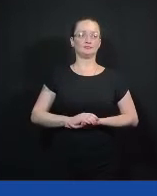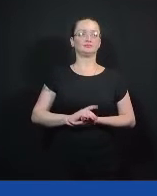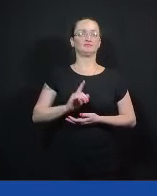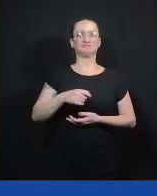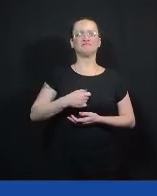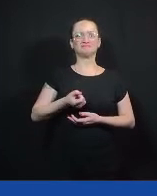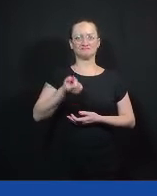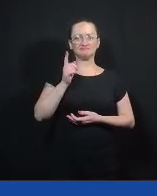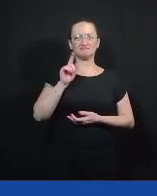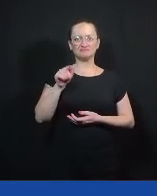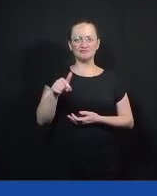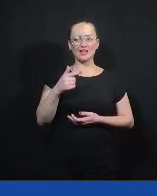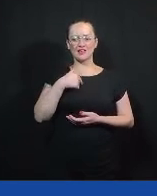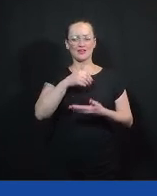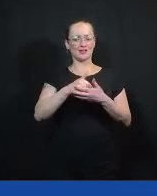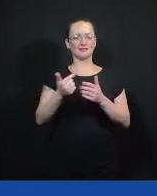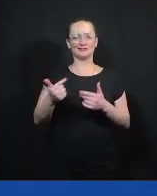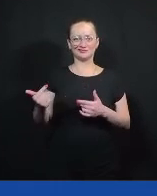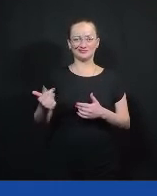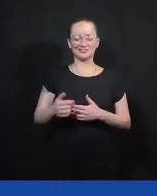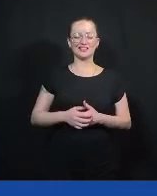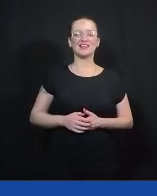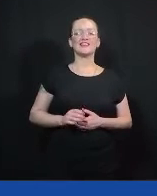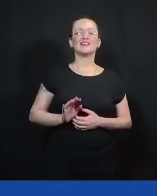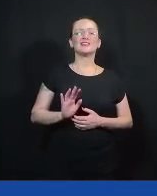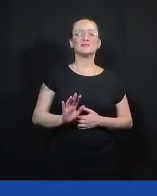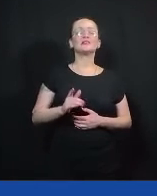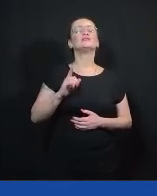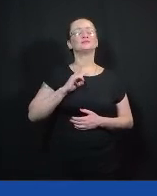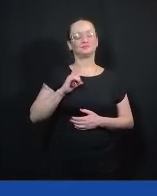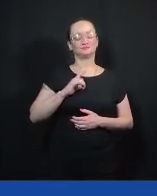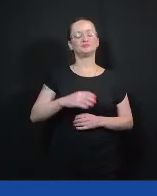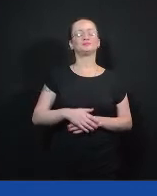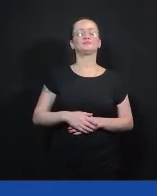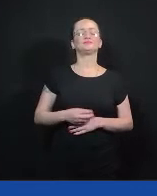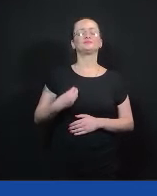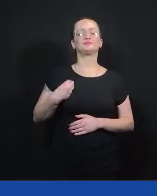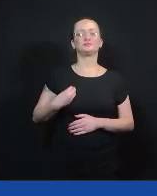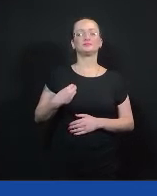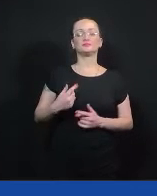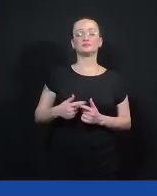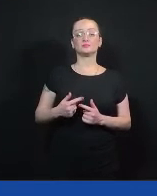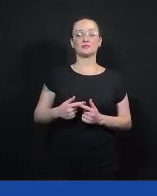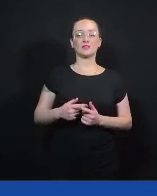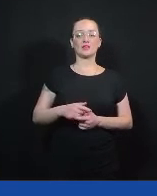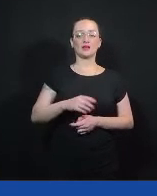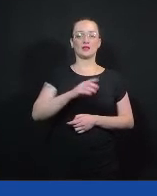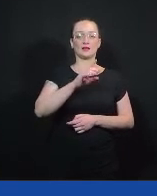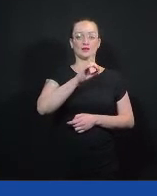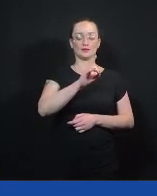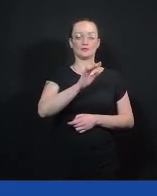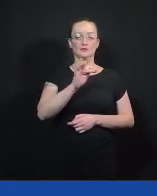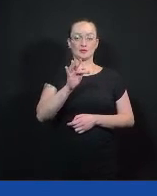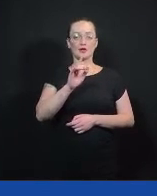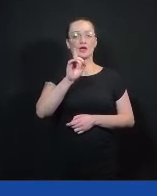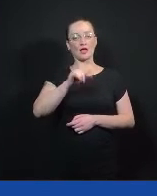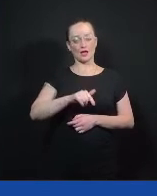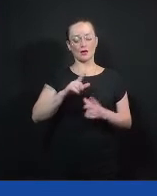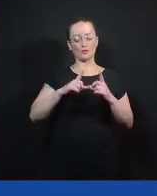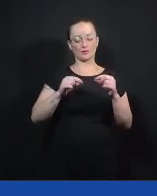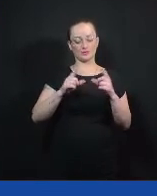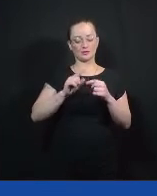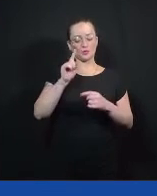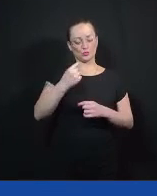municipais. Parece estranho um município sem eleição municipal, mas existe. Por quê? Distrito Federal, Brasília, é considerado um